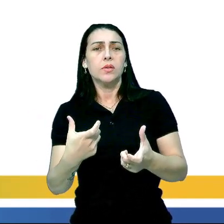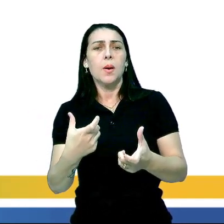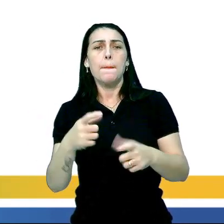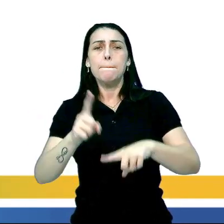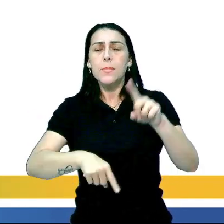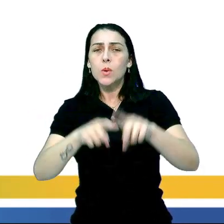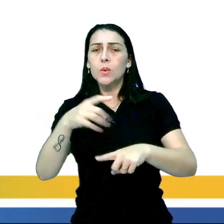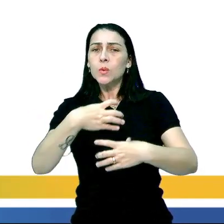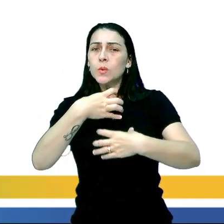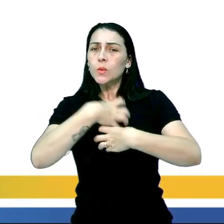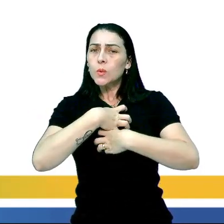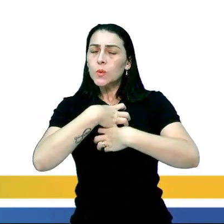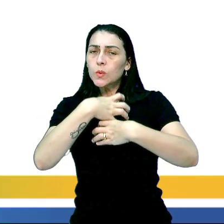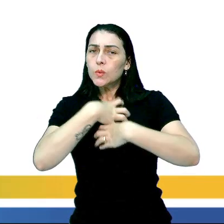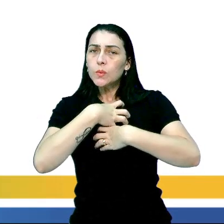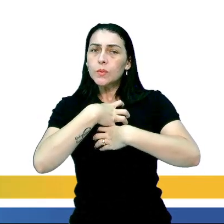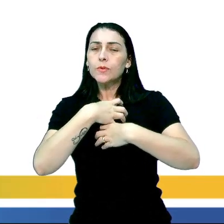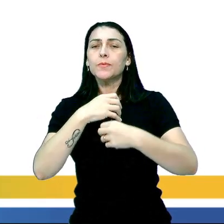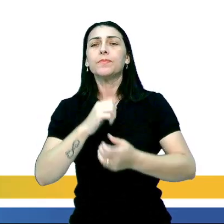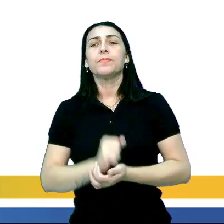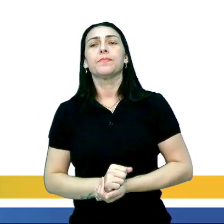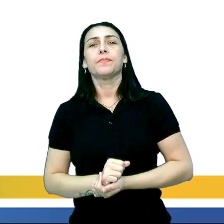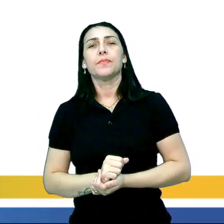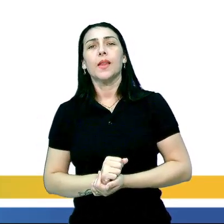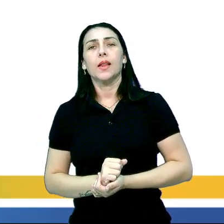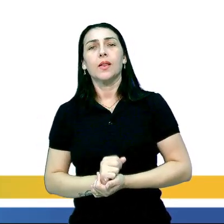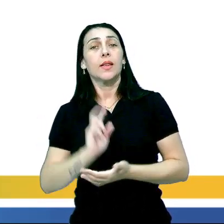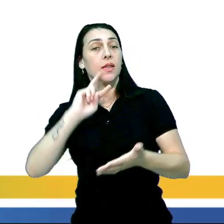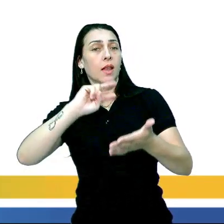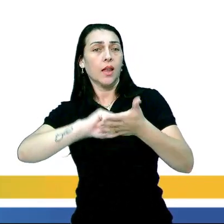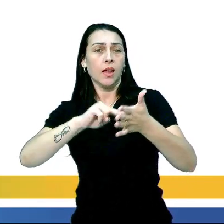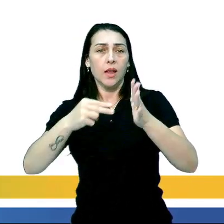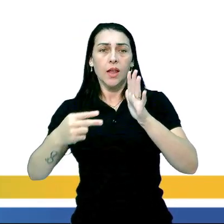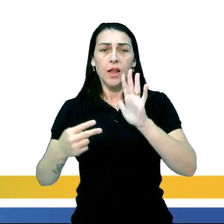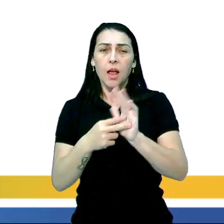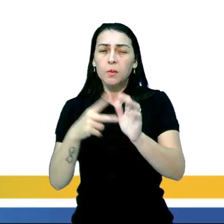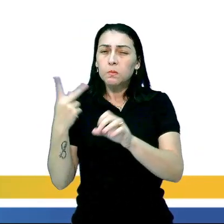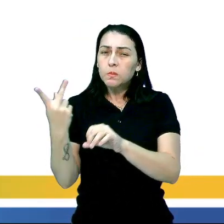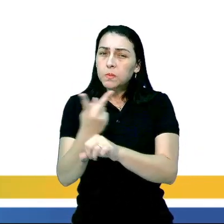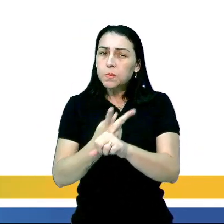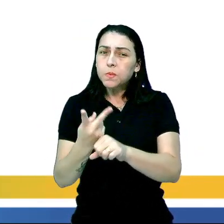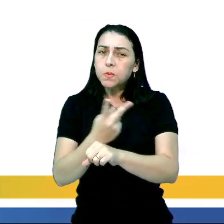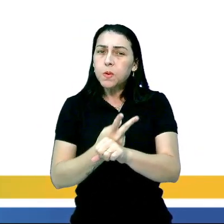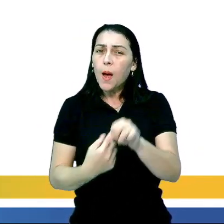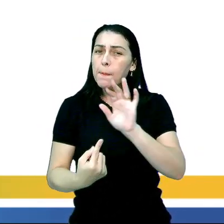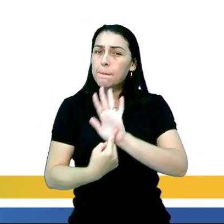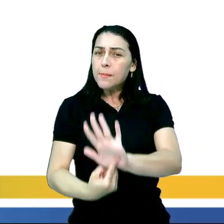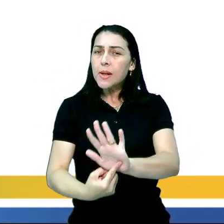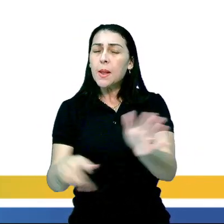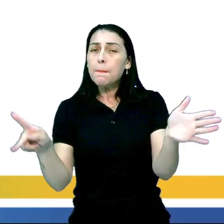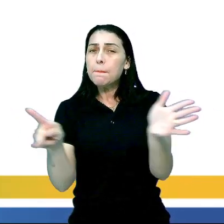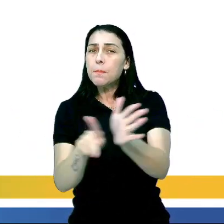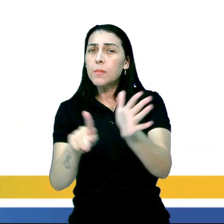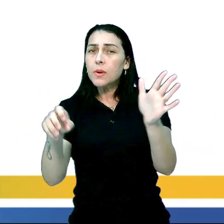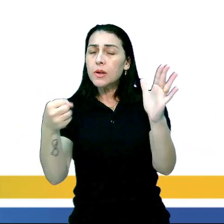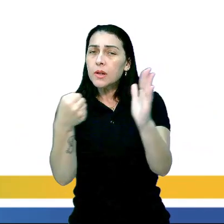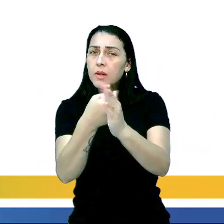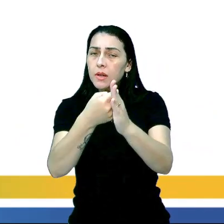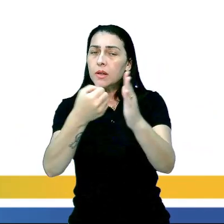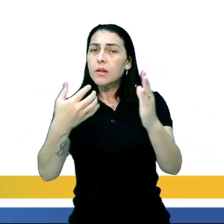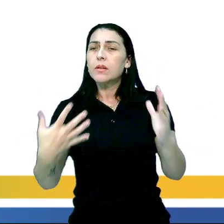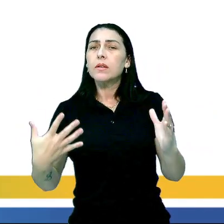paisagens, produtos, sensações, sentimentos. Nesse sentido, esse tipo busca